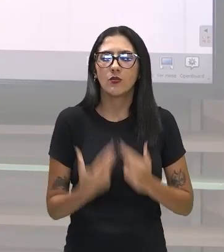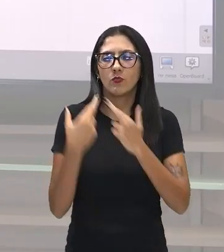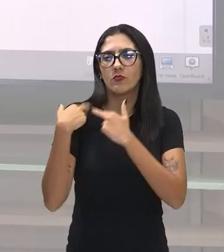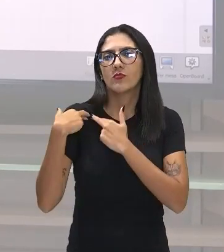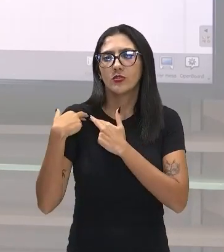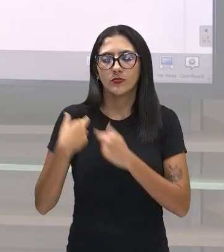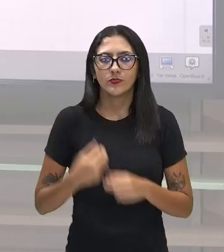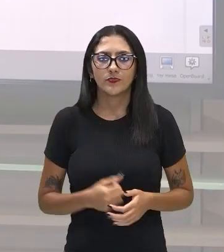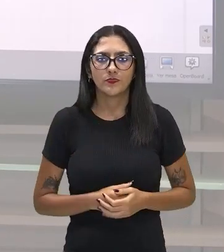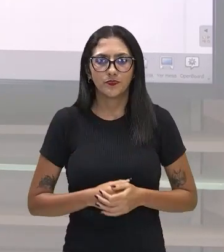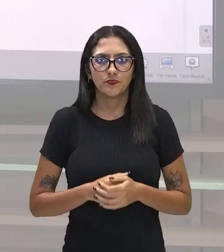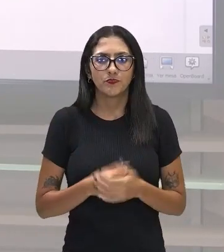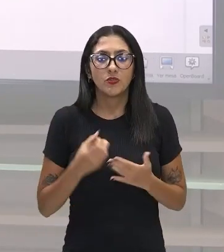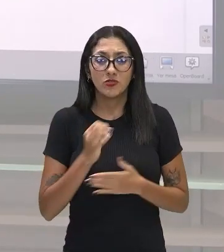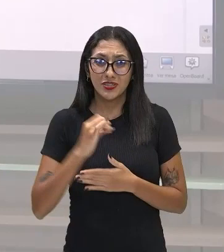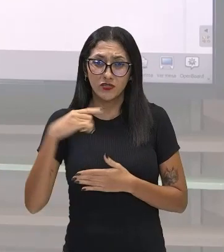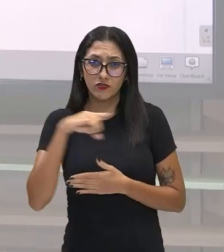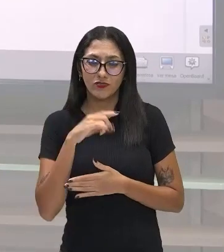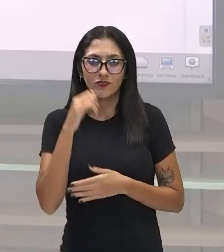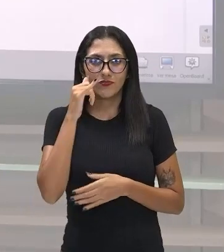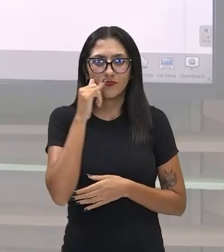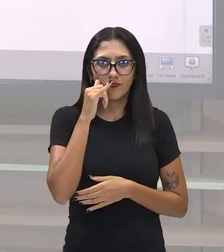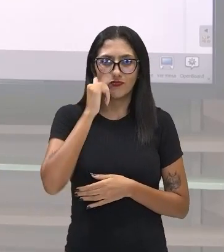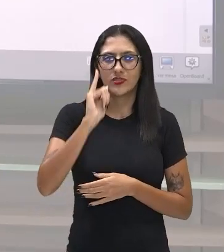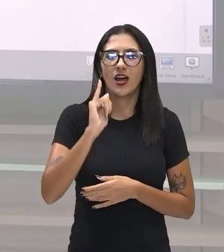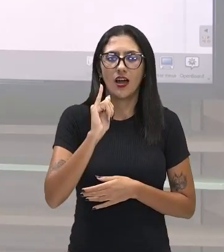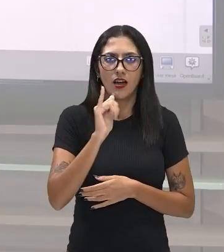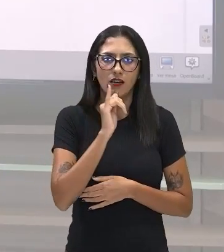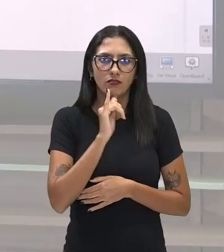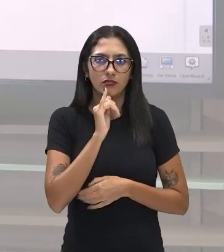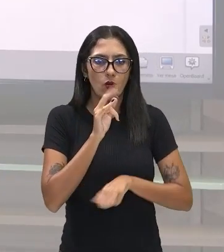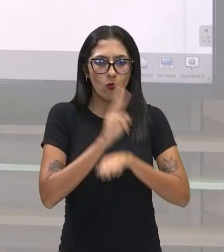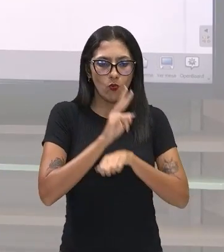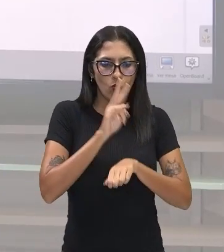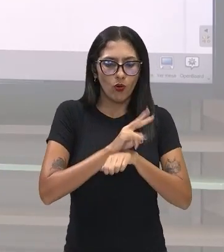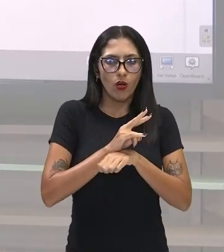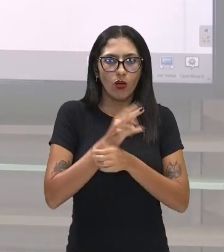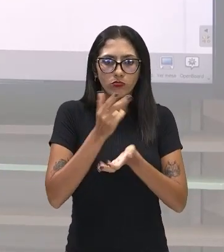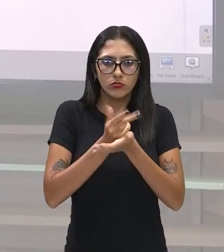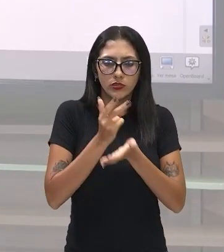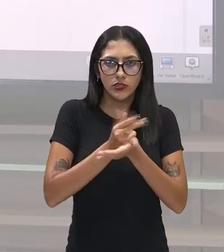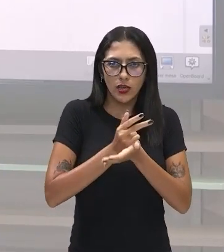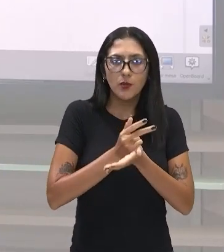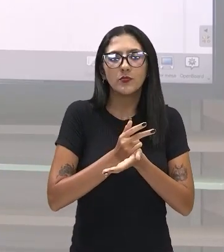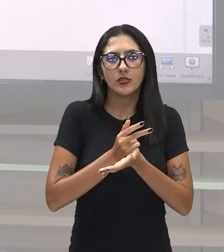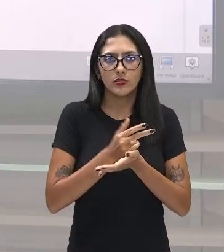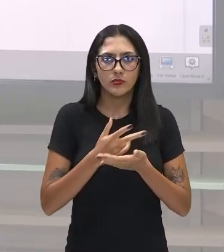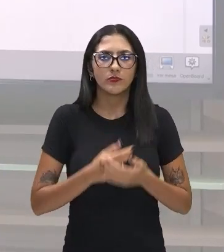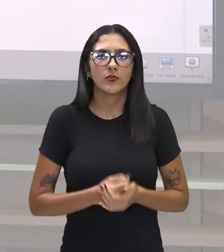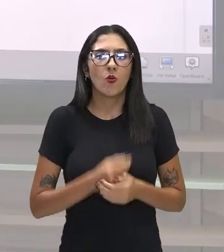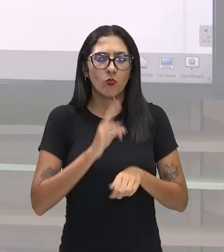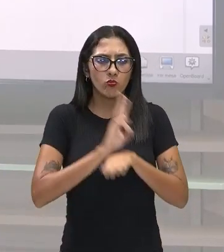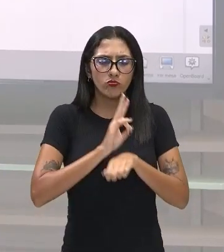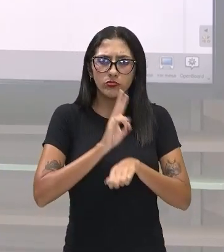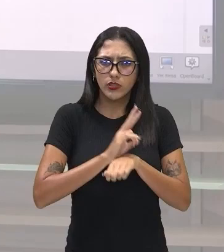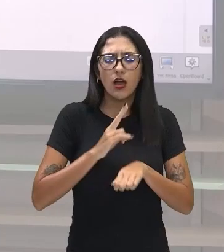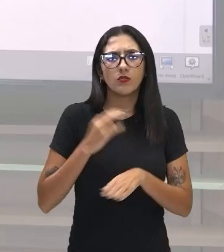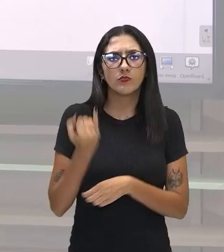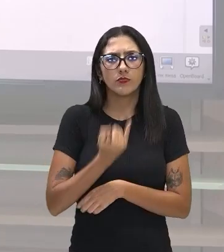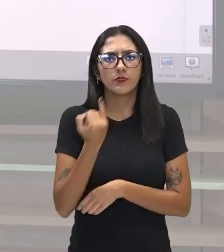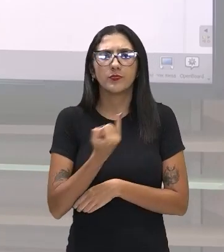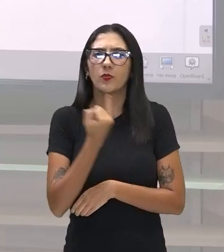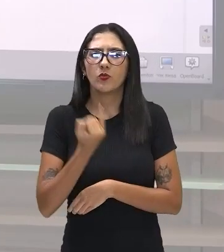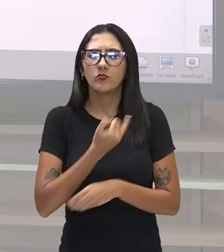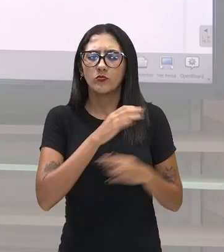ao não depredar, ao não maltratar, ao não dar prejuízo, não causar danos aos